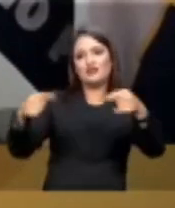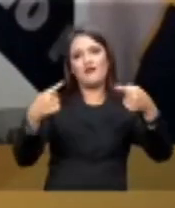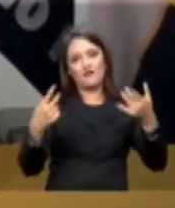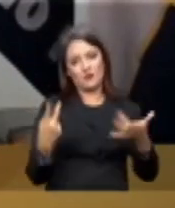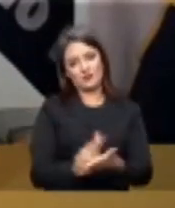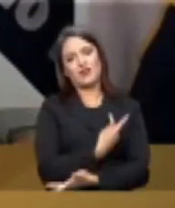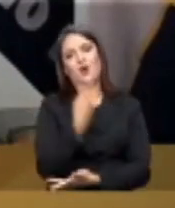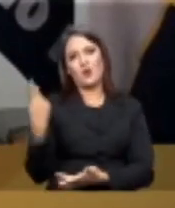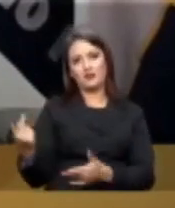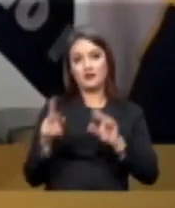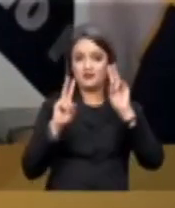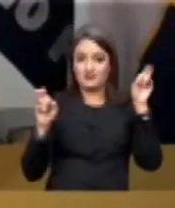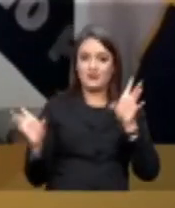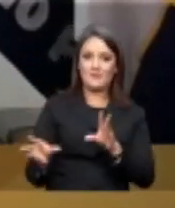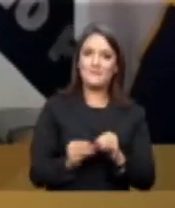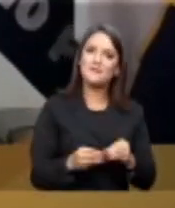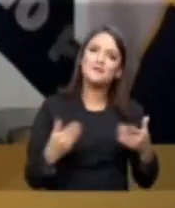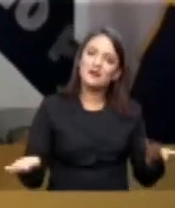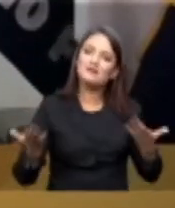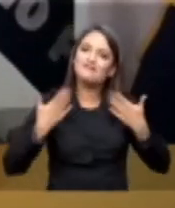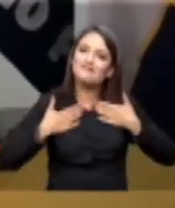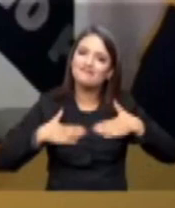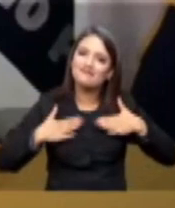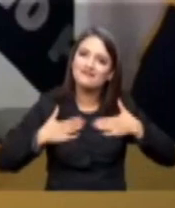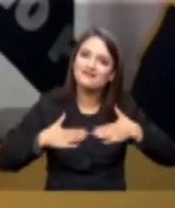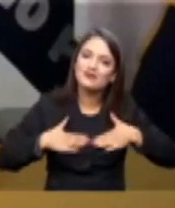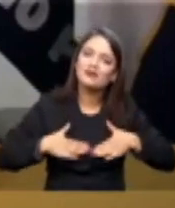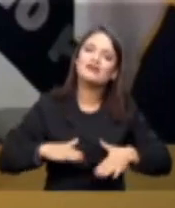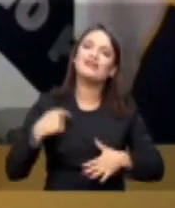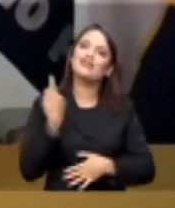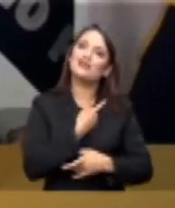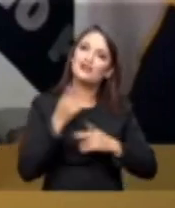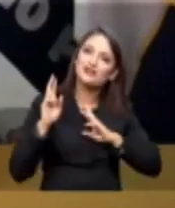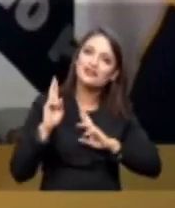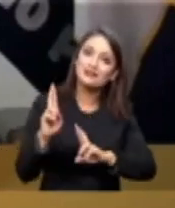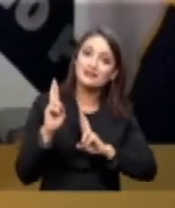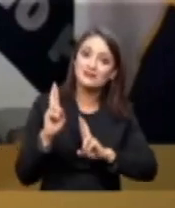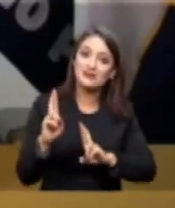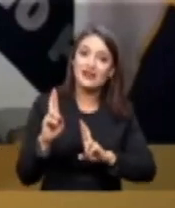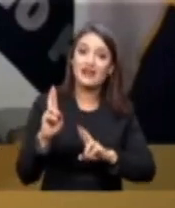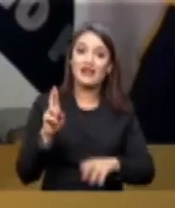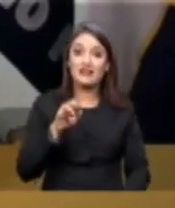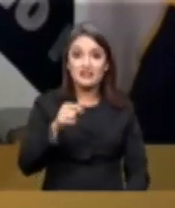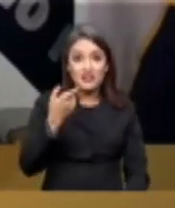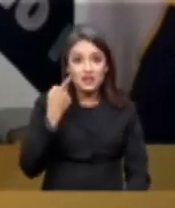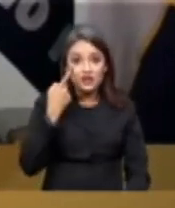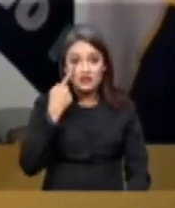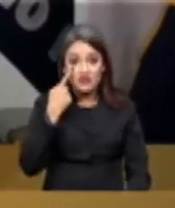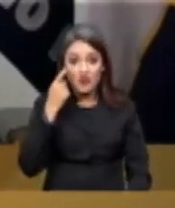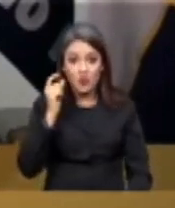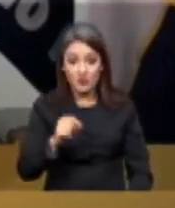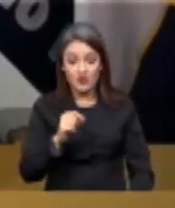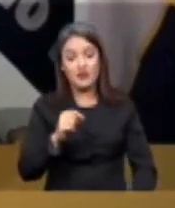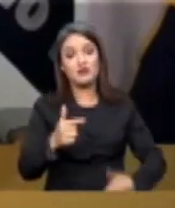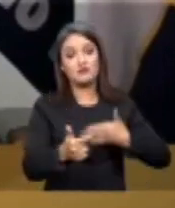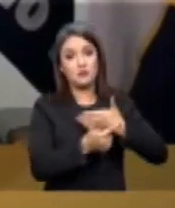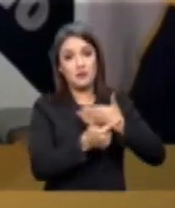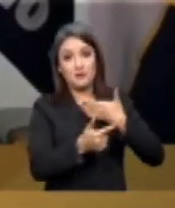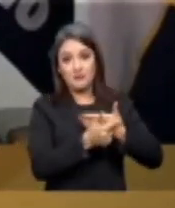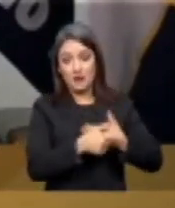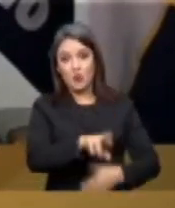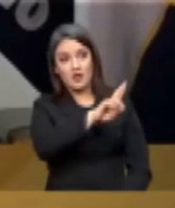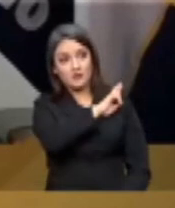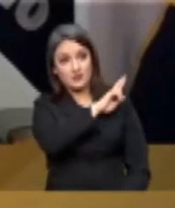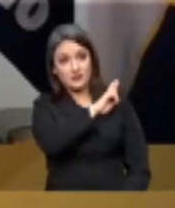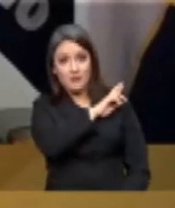Fecho aspas. Serenidade é parte do que se espera de todos nós, se observarmos o dever de nos pautar pelas veredas